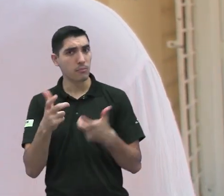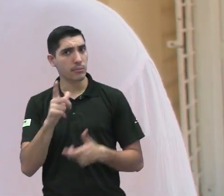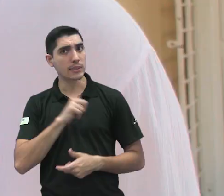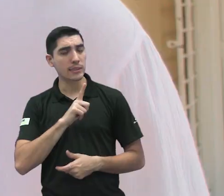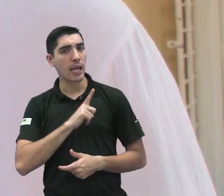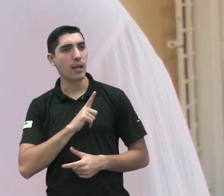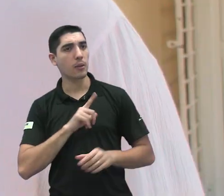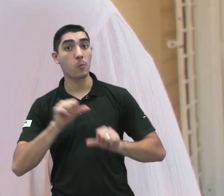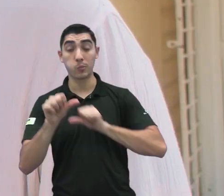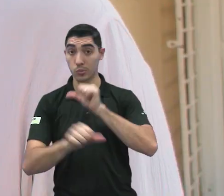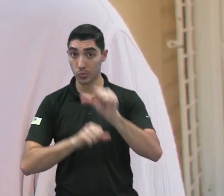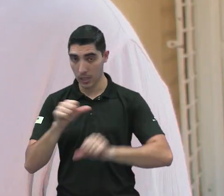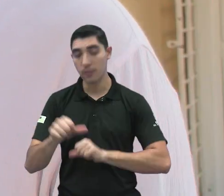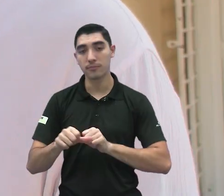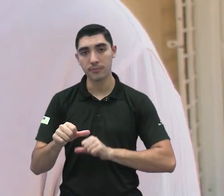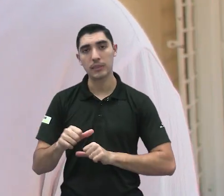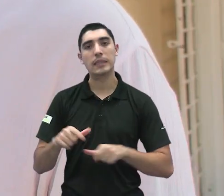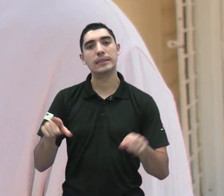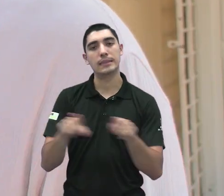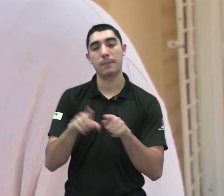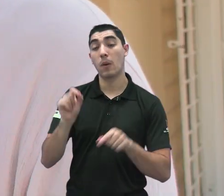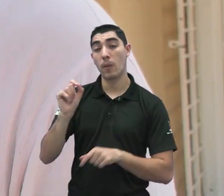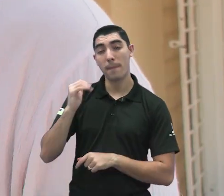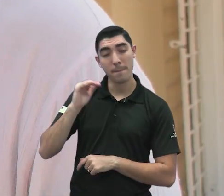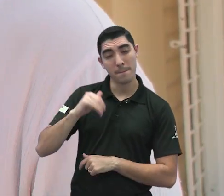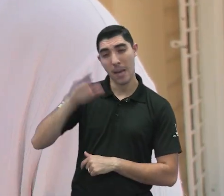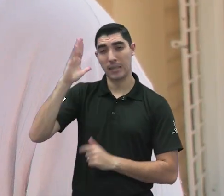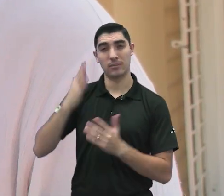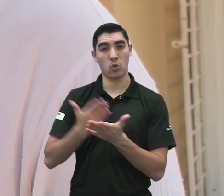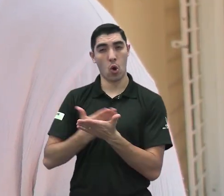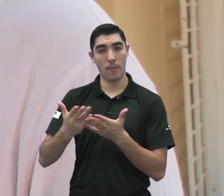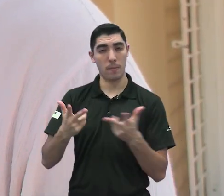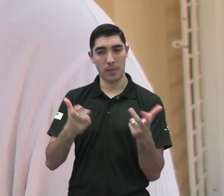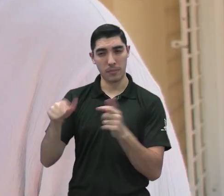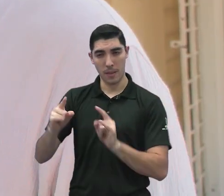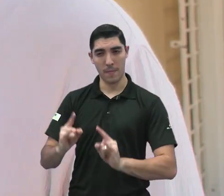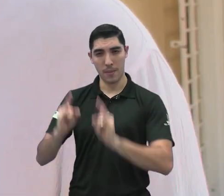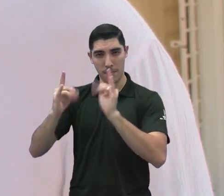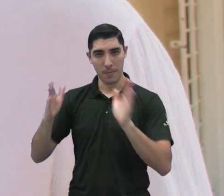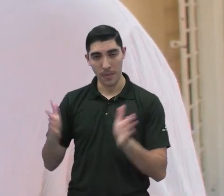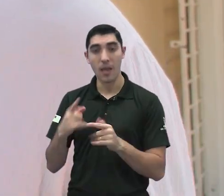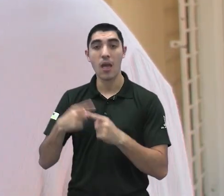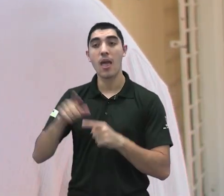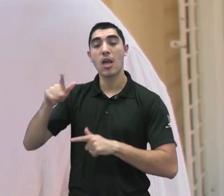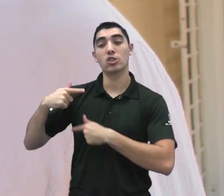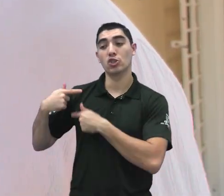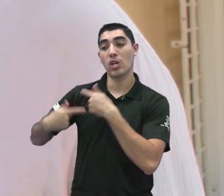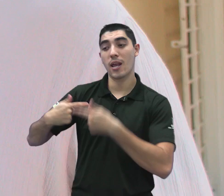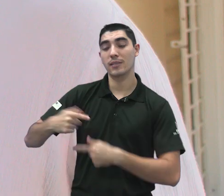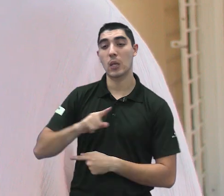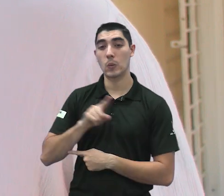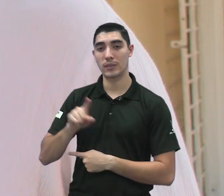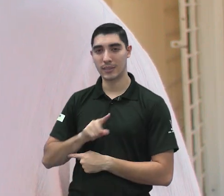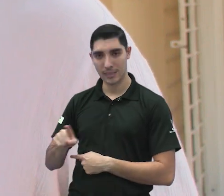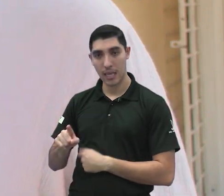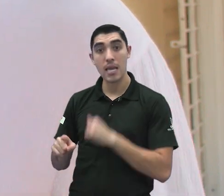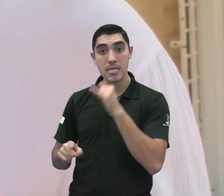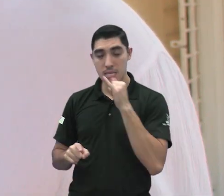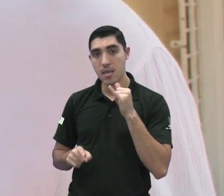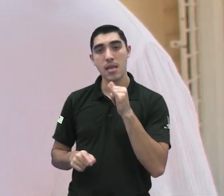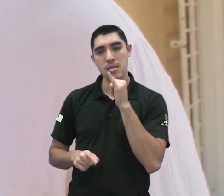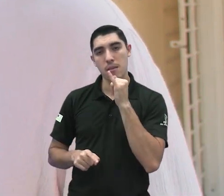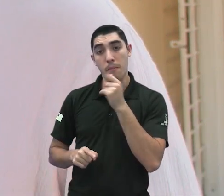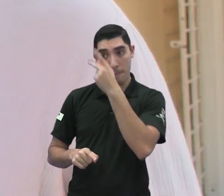do empreendimento. E um dos grandes destaques assim, do mercado imobiliário dos apartamentos menores é a geração Z. Então assim, tem